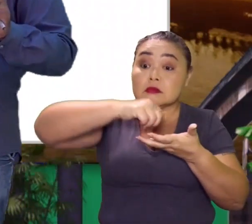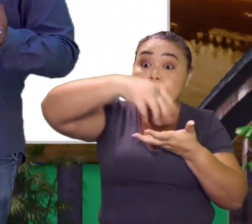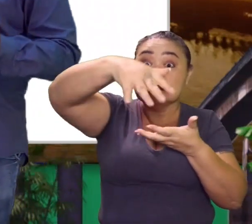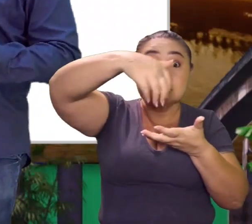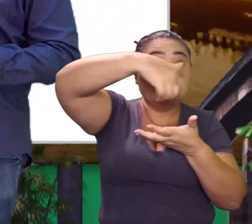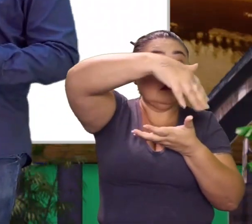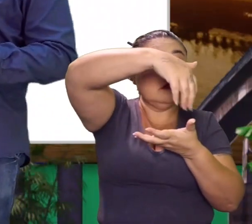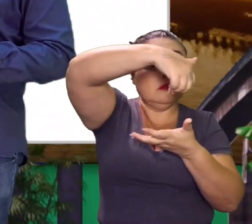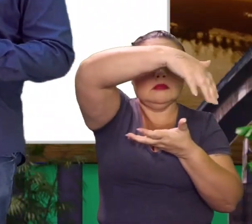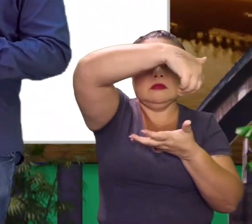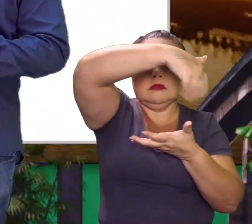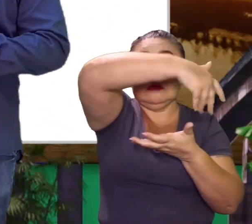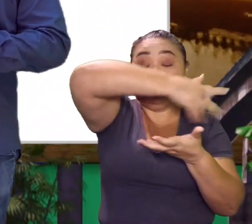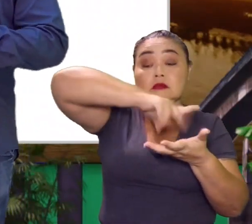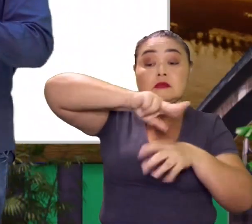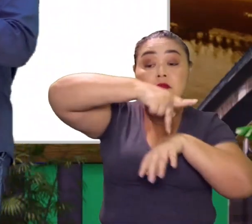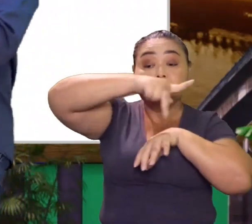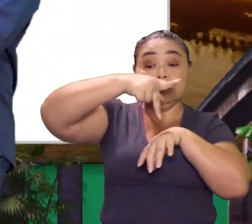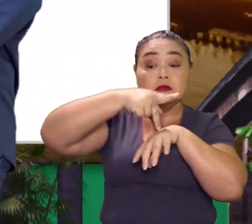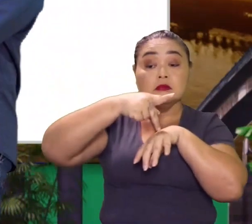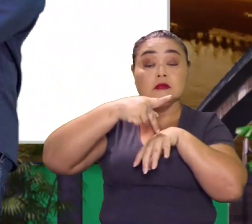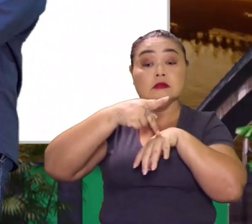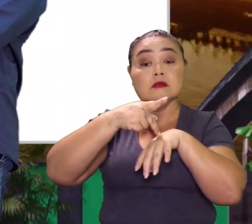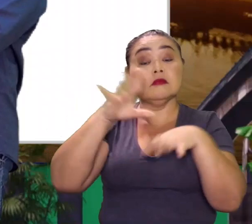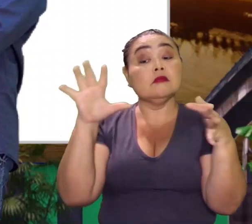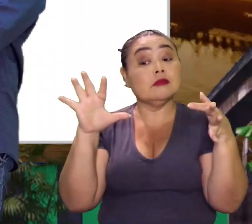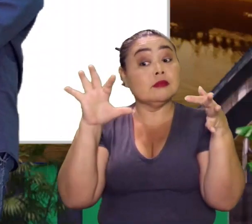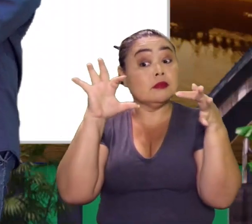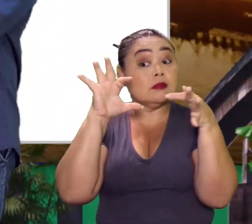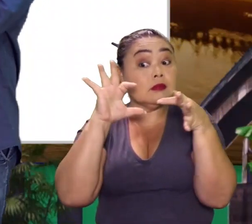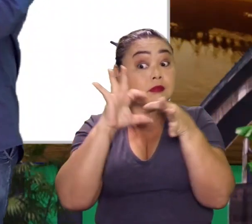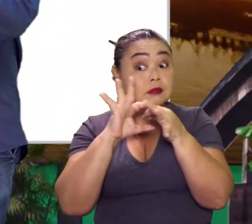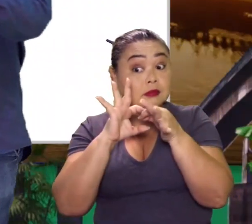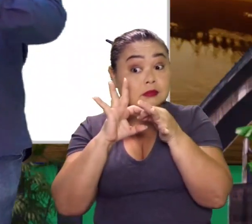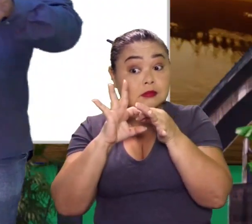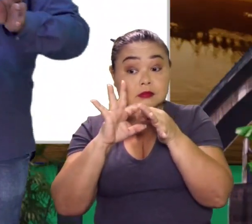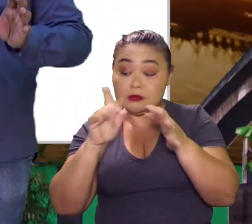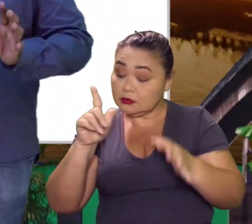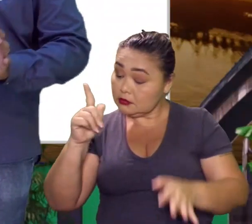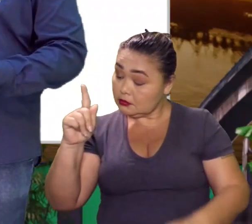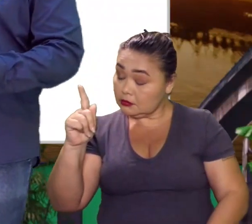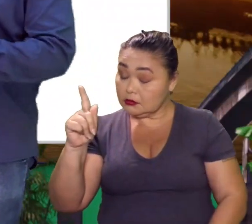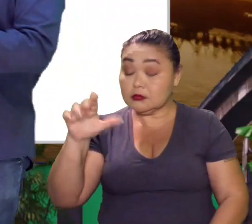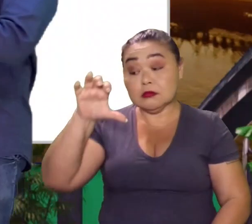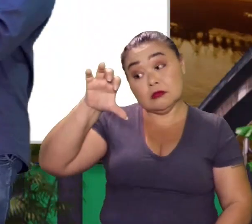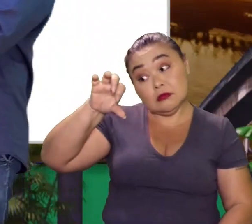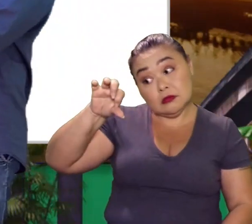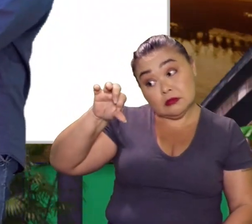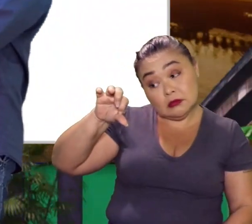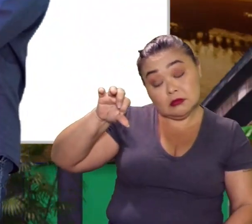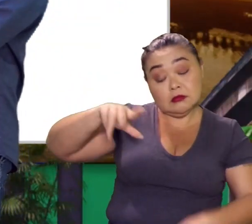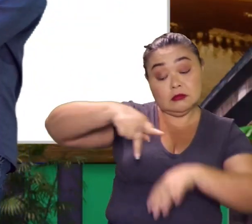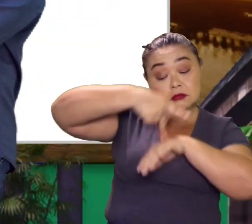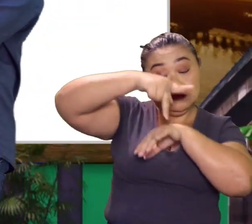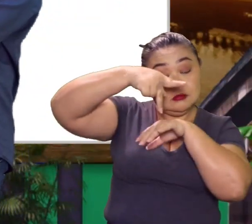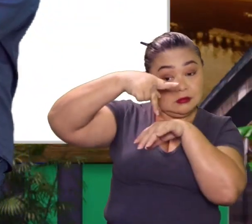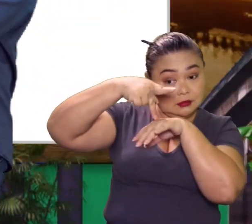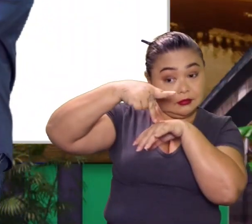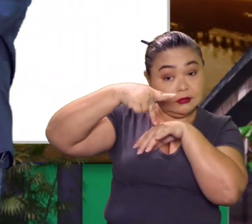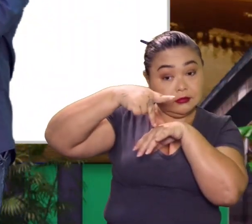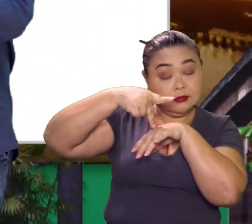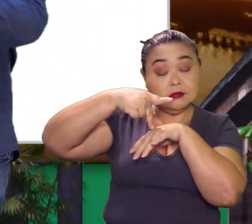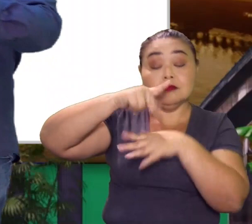9 países. Mas o contexto geográfico, 9 países, contexto